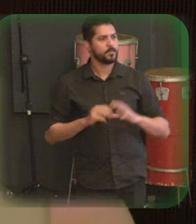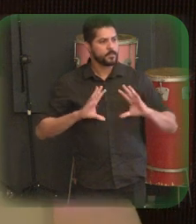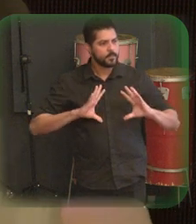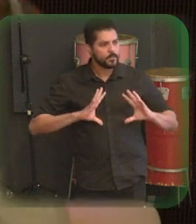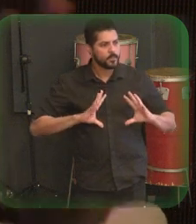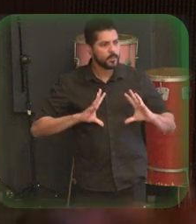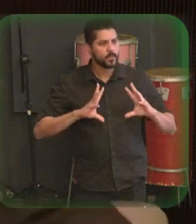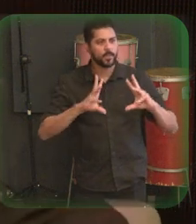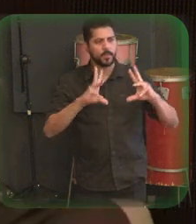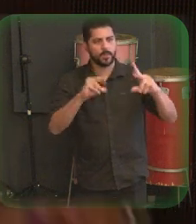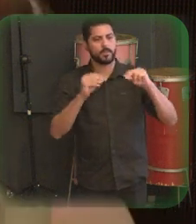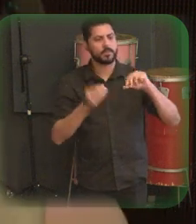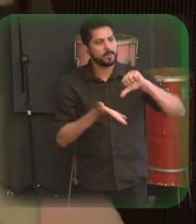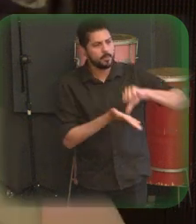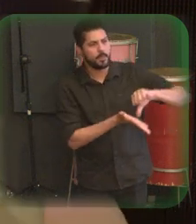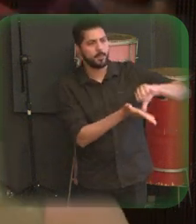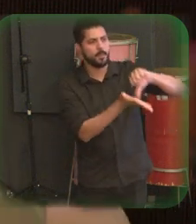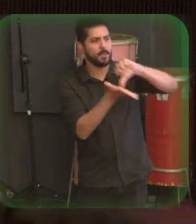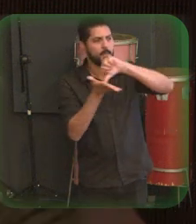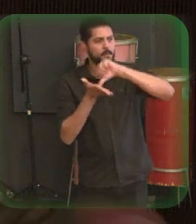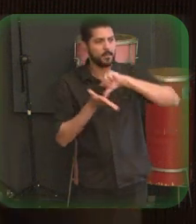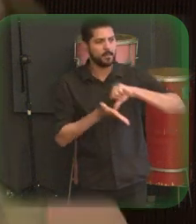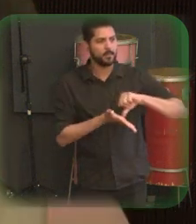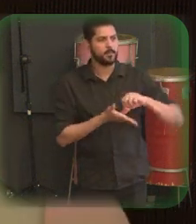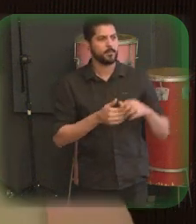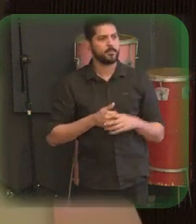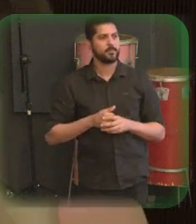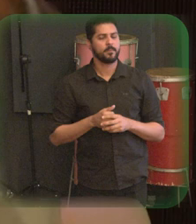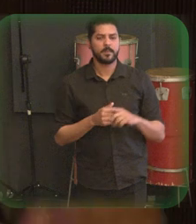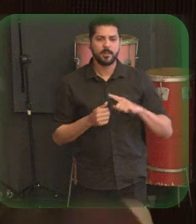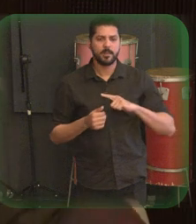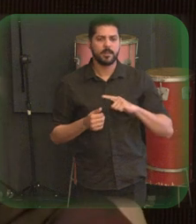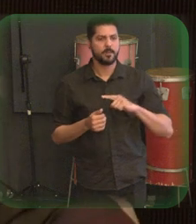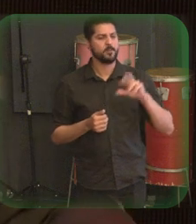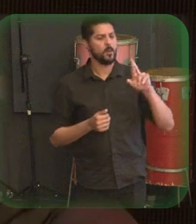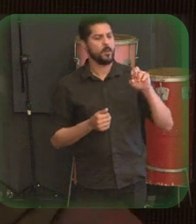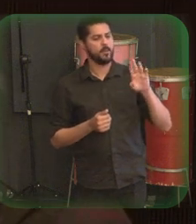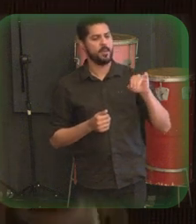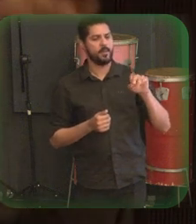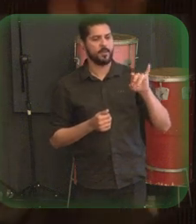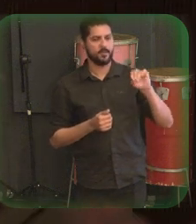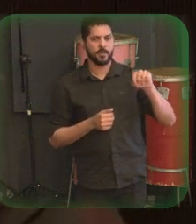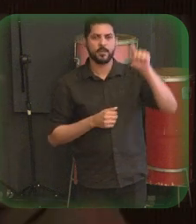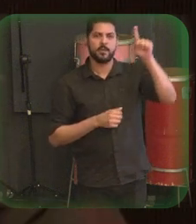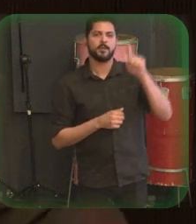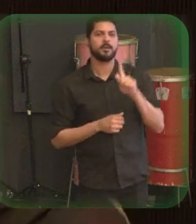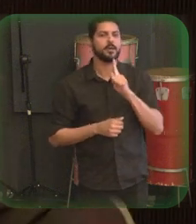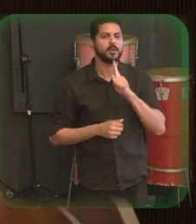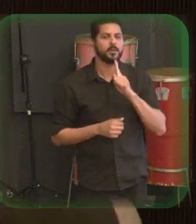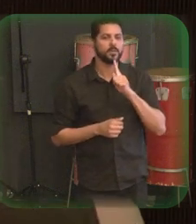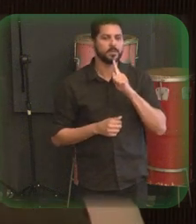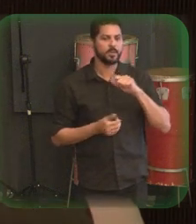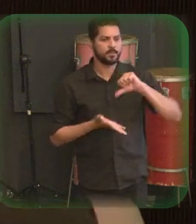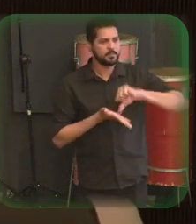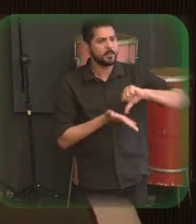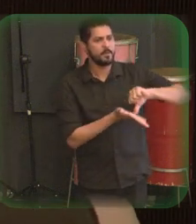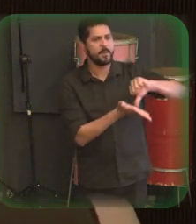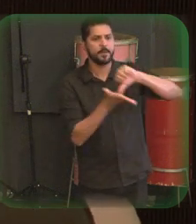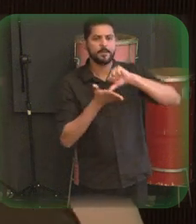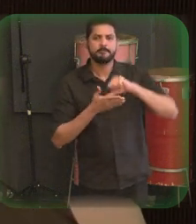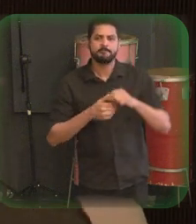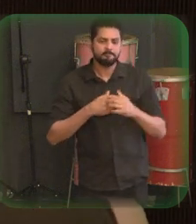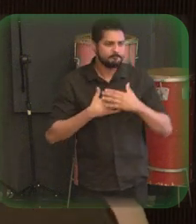diretores dos mais diversos campi, Daniel Assunção, já citei, enfim, professor Roberto Amaral, lá de Garanhuns, vários diversos campi do IFPE. Então,